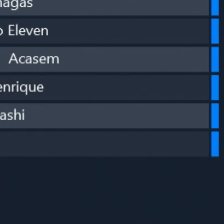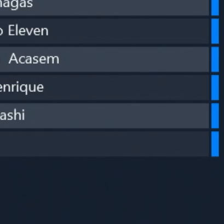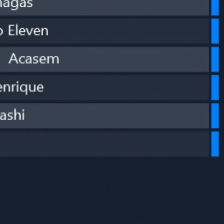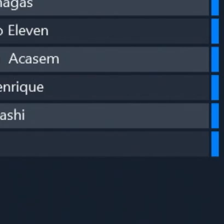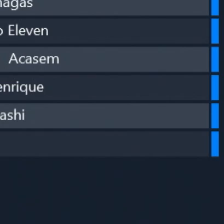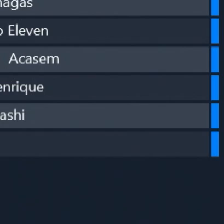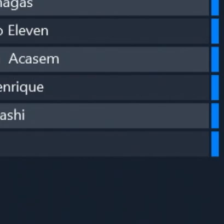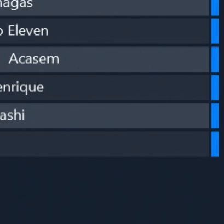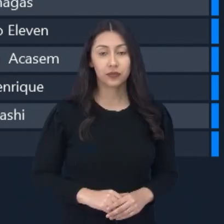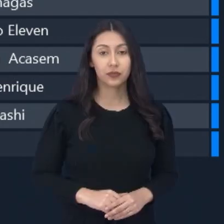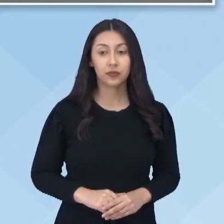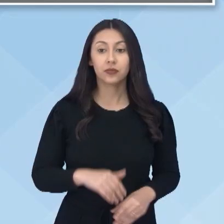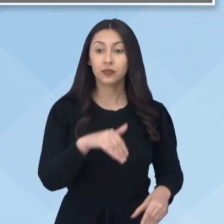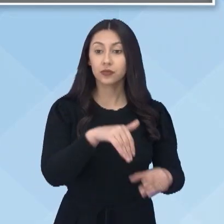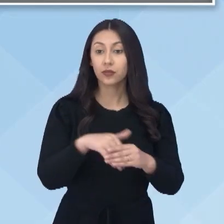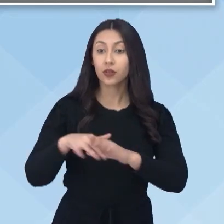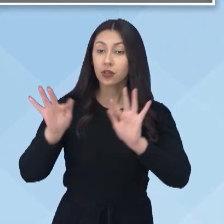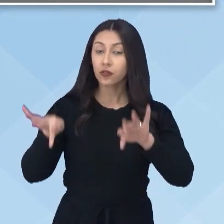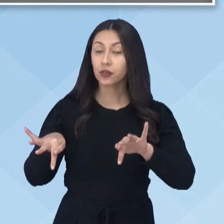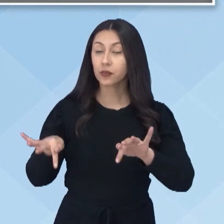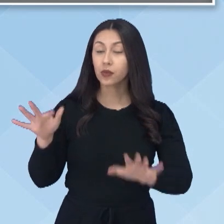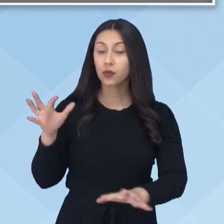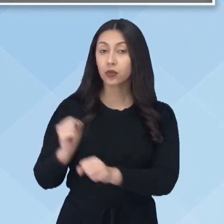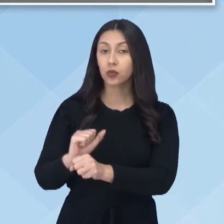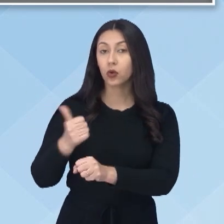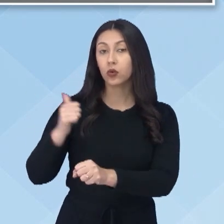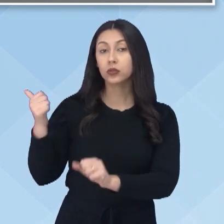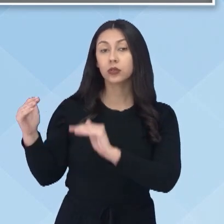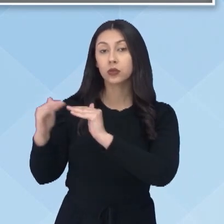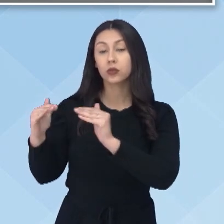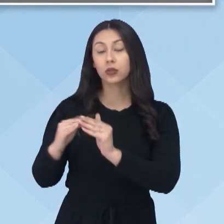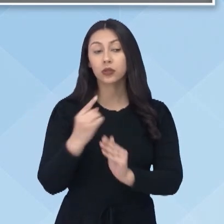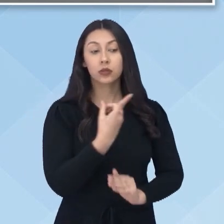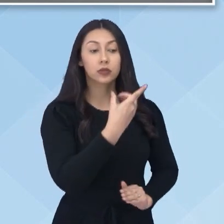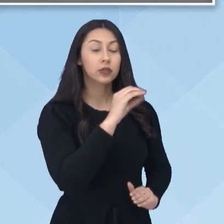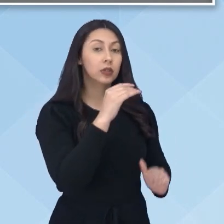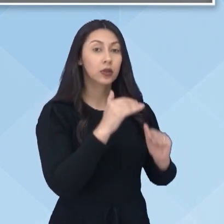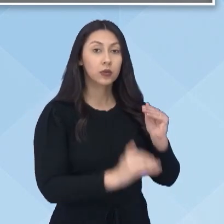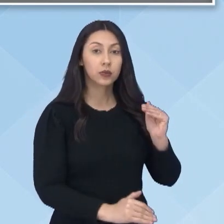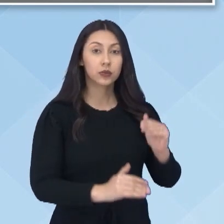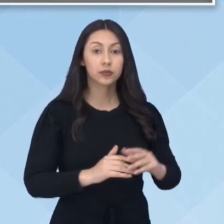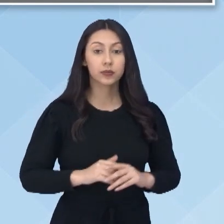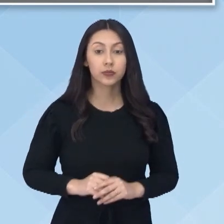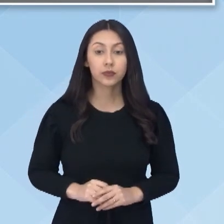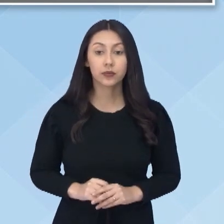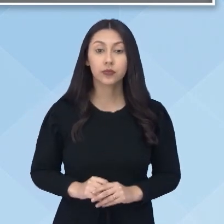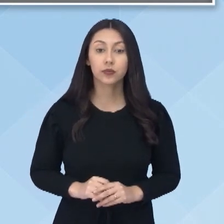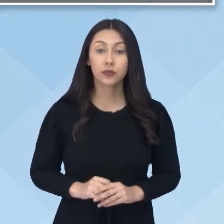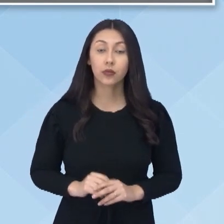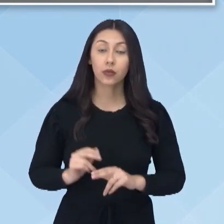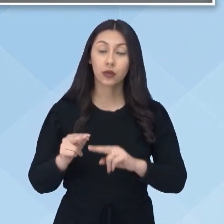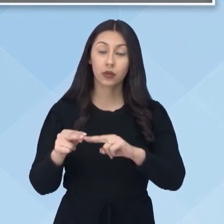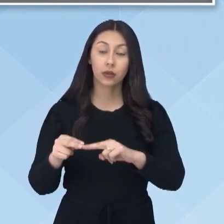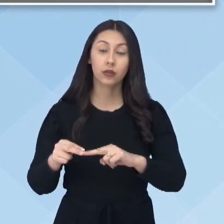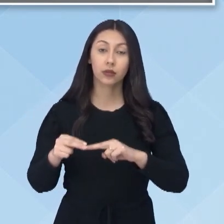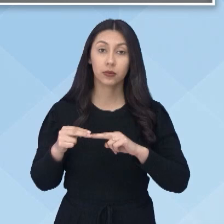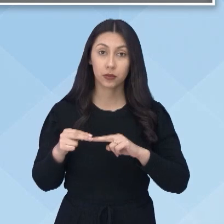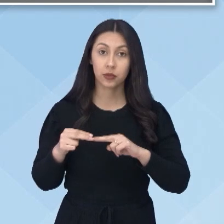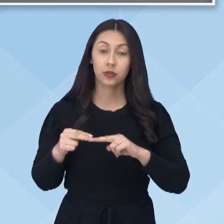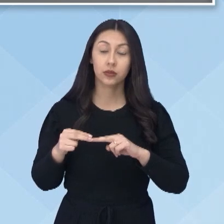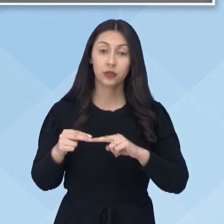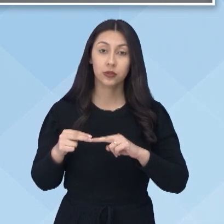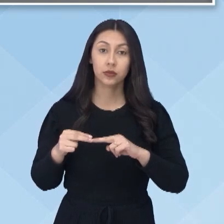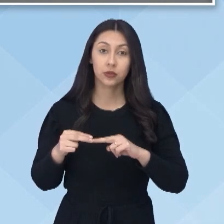Encerrada a votação. 11 votos favoráveis, 10 votos contrários, senhor presidente. Com 11 votos favoráveis, 10